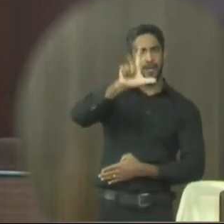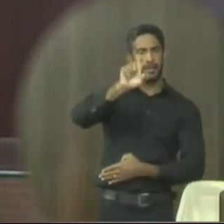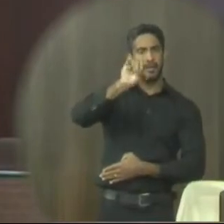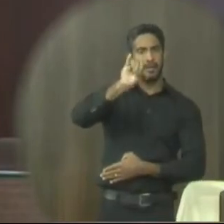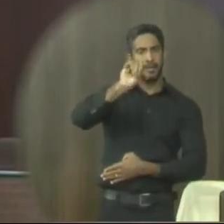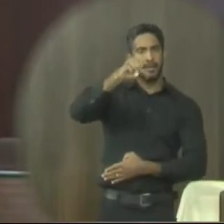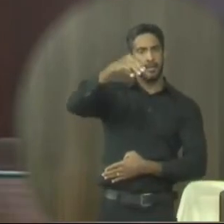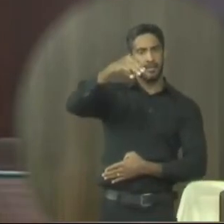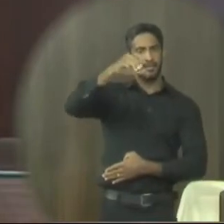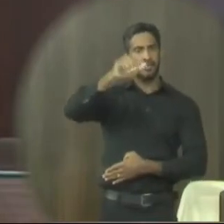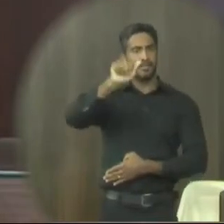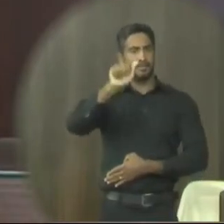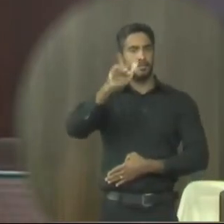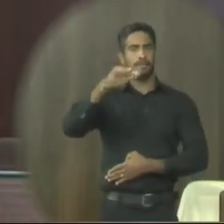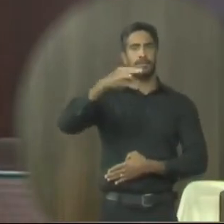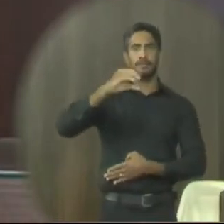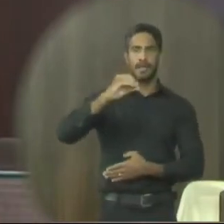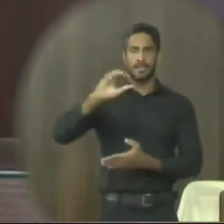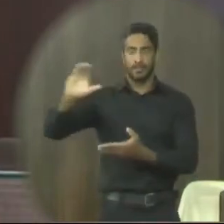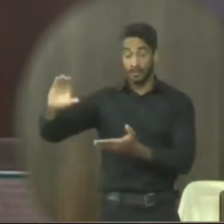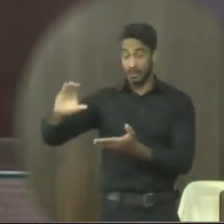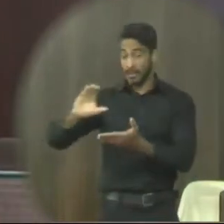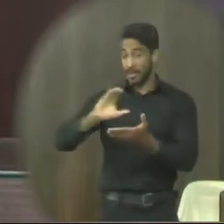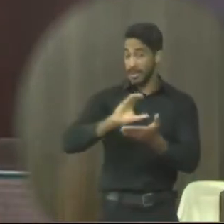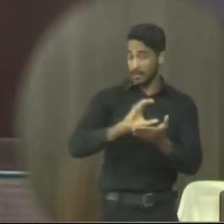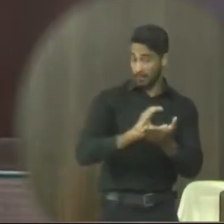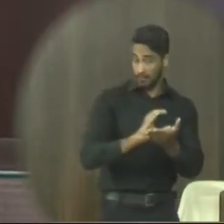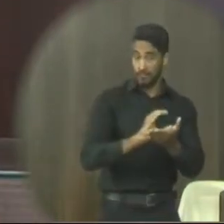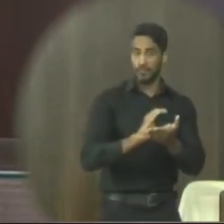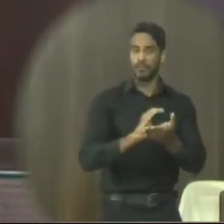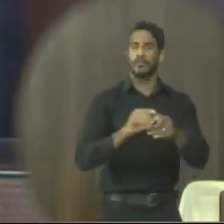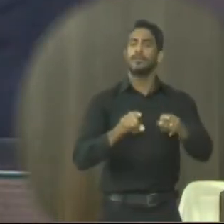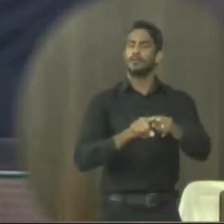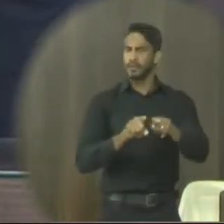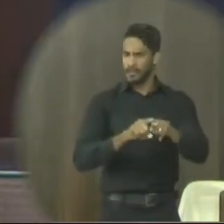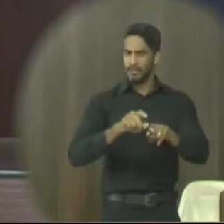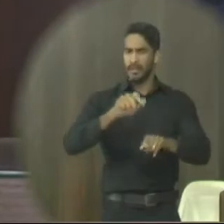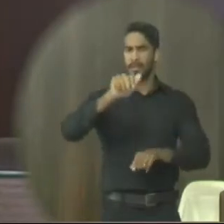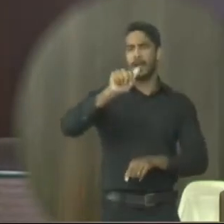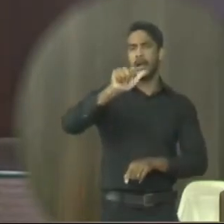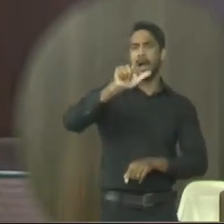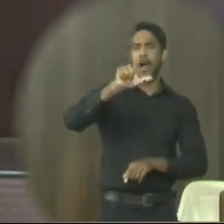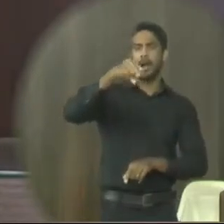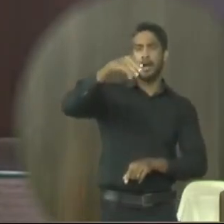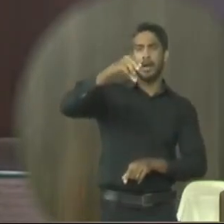vereador, emenda parlamentares, como também Almir Dias Santos, vereador,